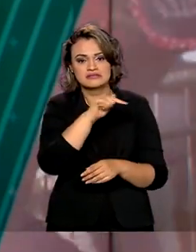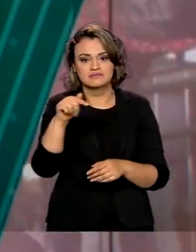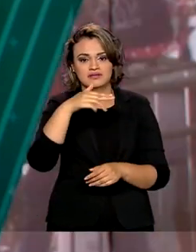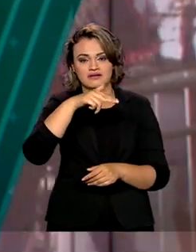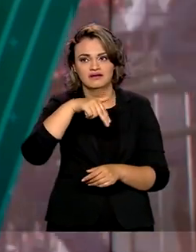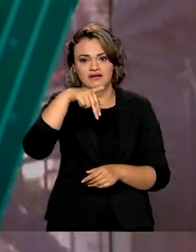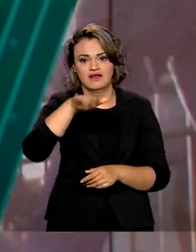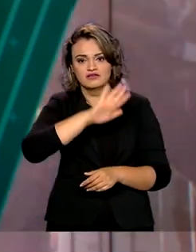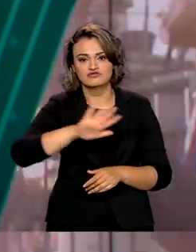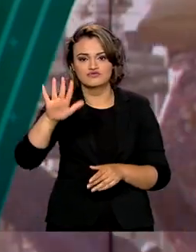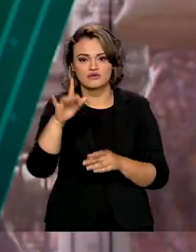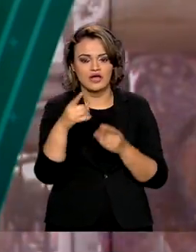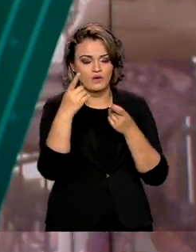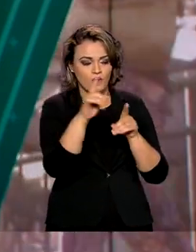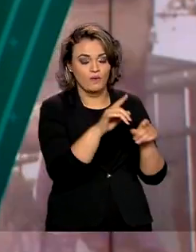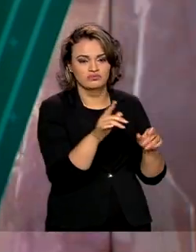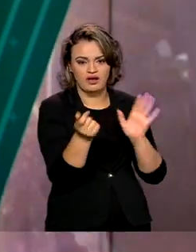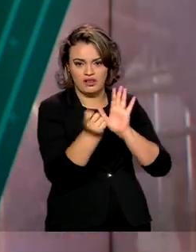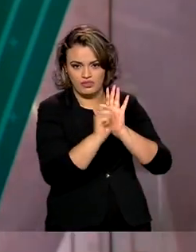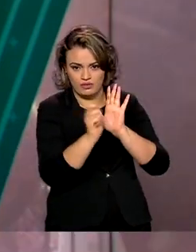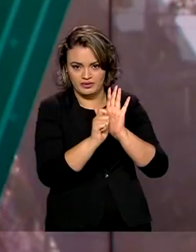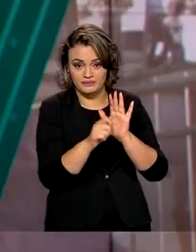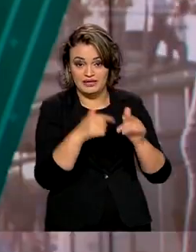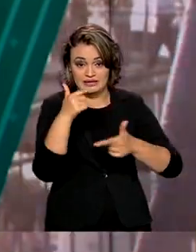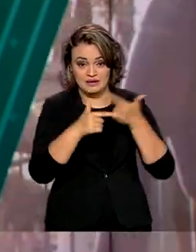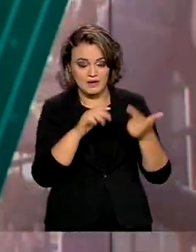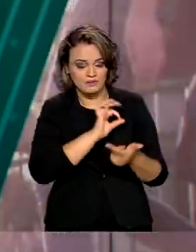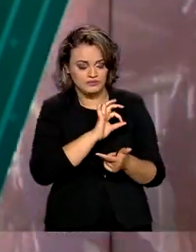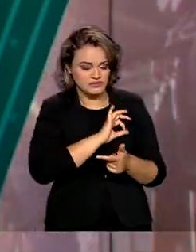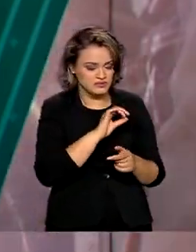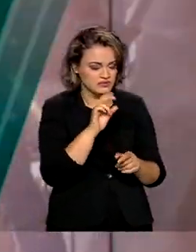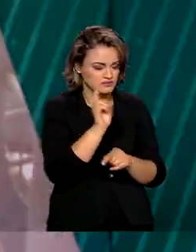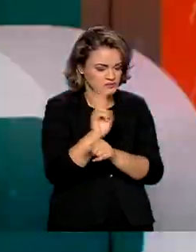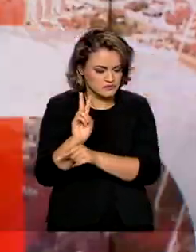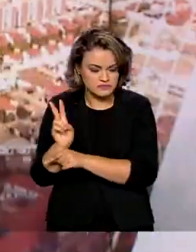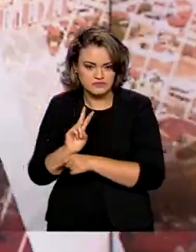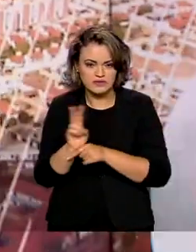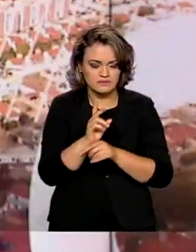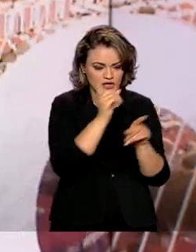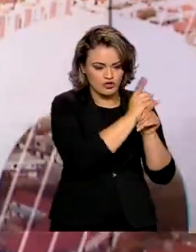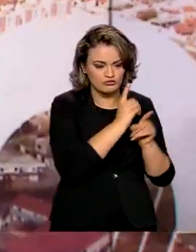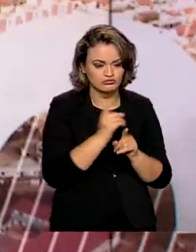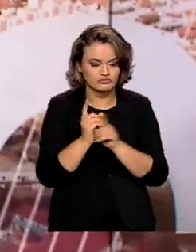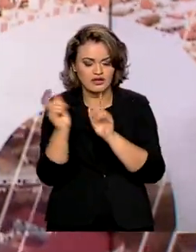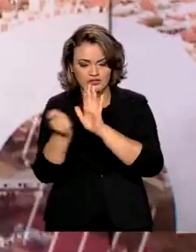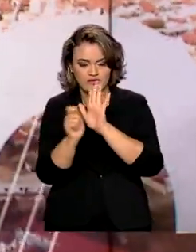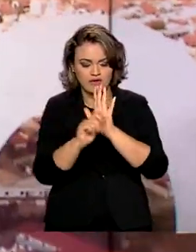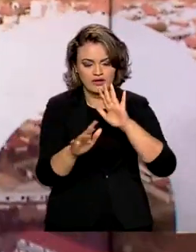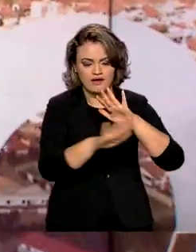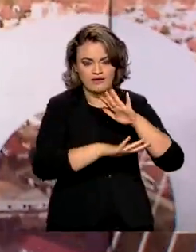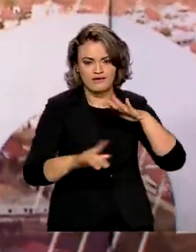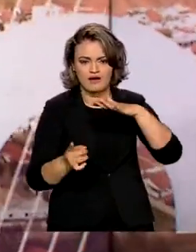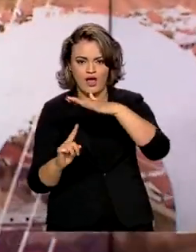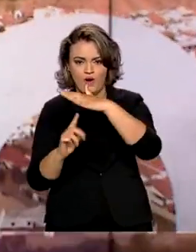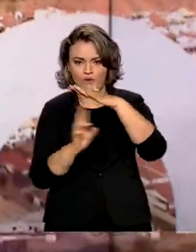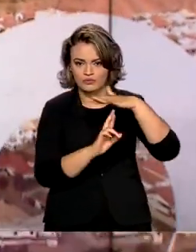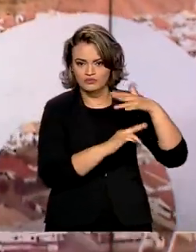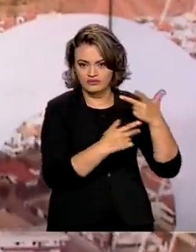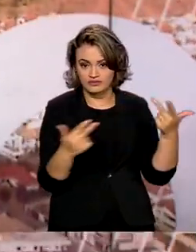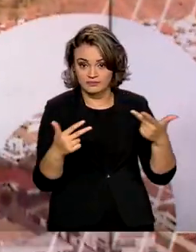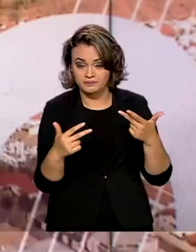políticas sobre drogas forças policiais trabalham de forma integrada para apreender drogas nas rodovias Federais e estaduais